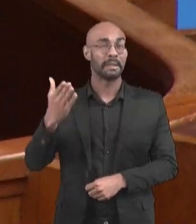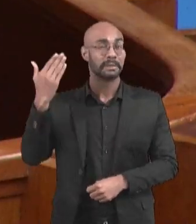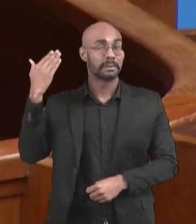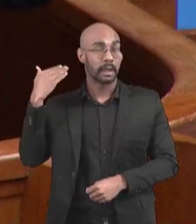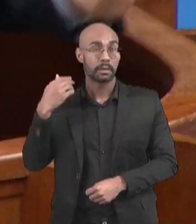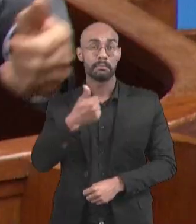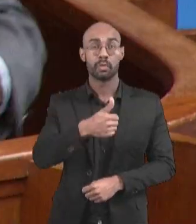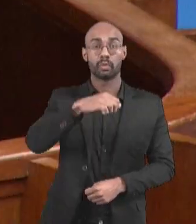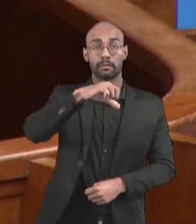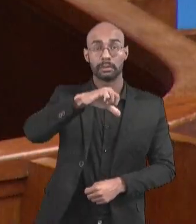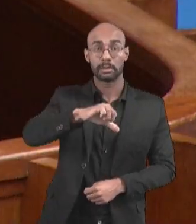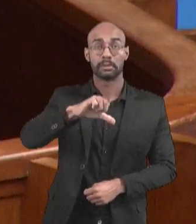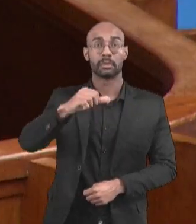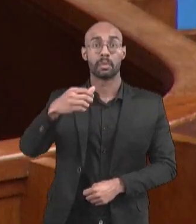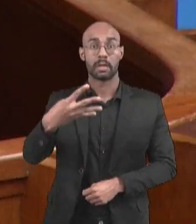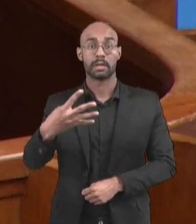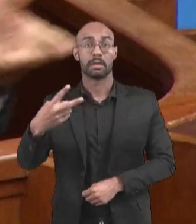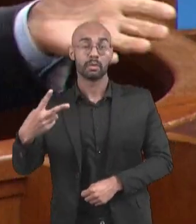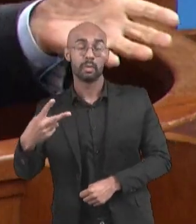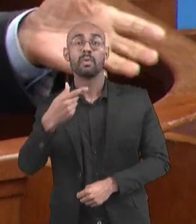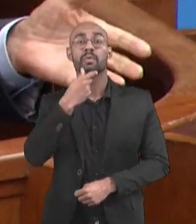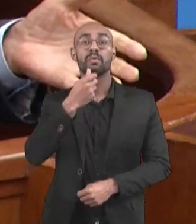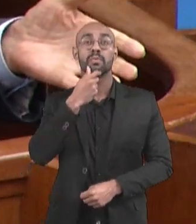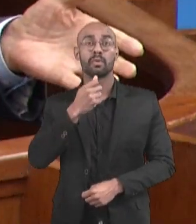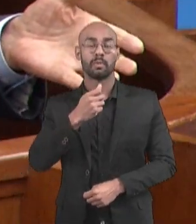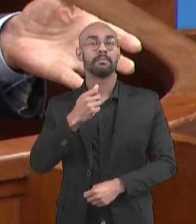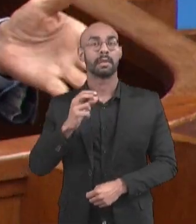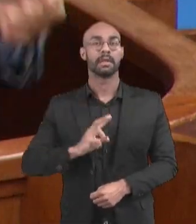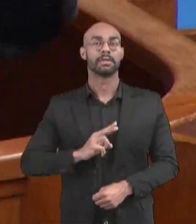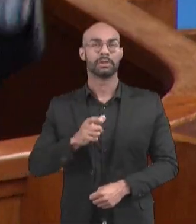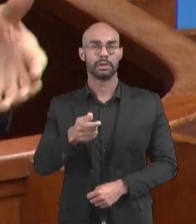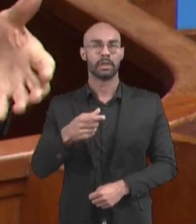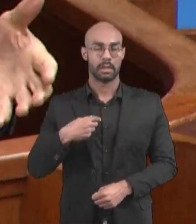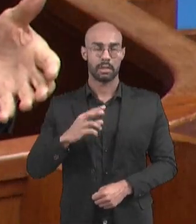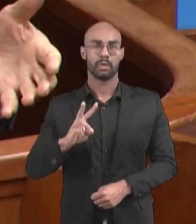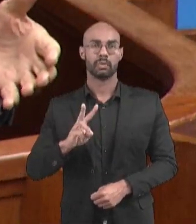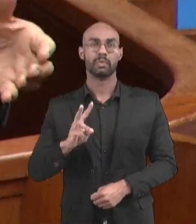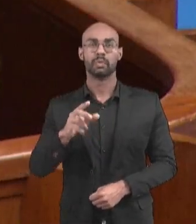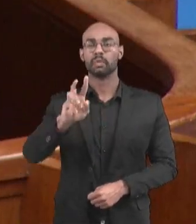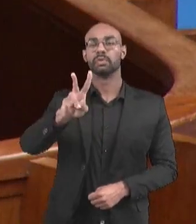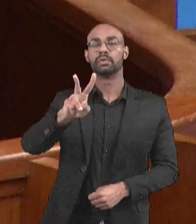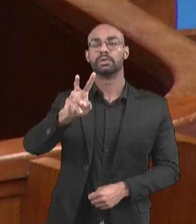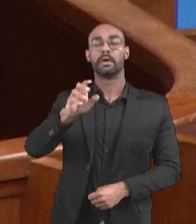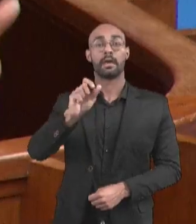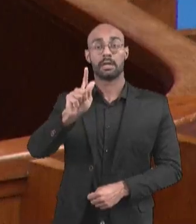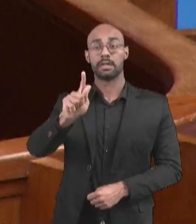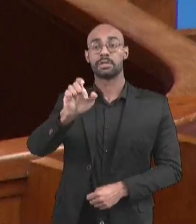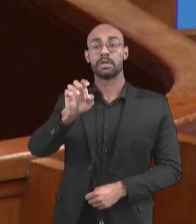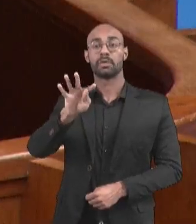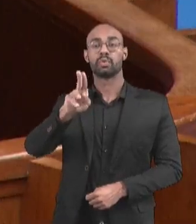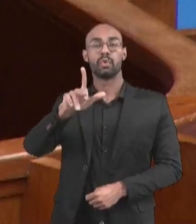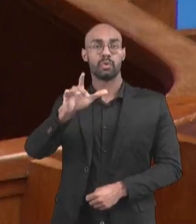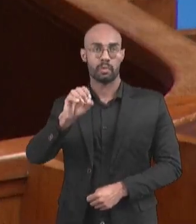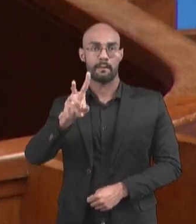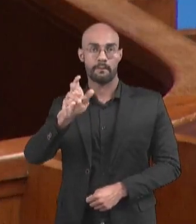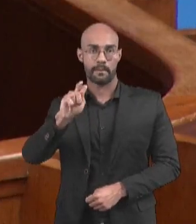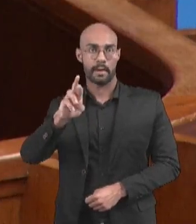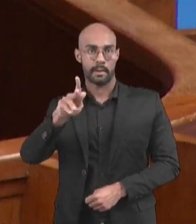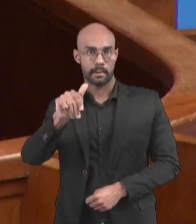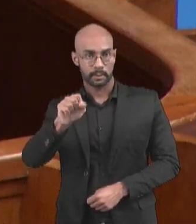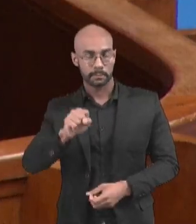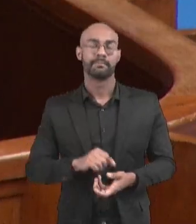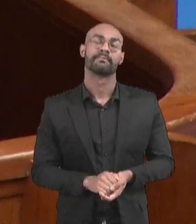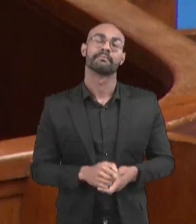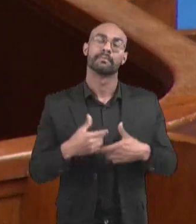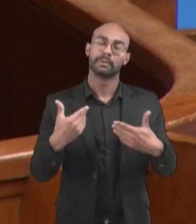em 1942. Isso não pode, isso não deve. Isso é um desmando perante